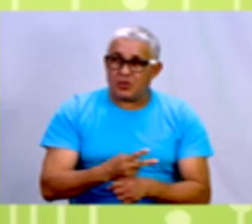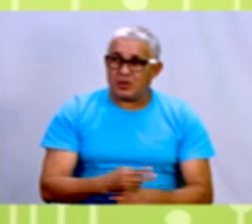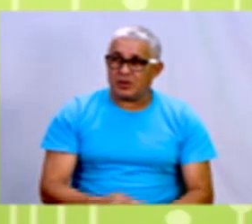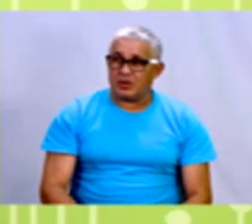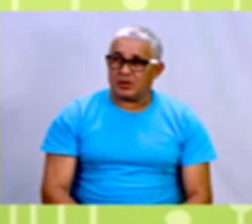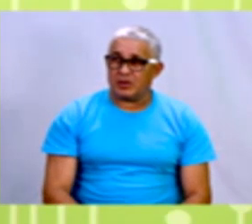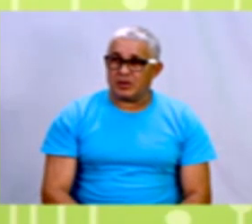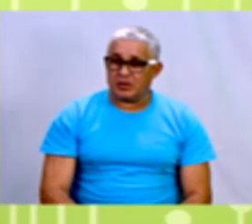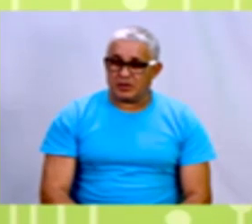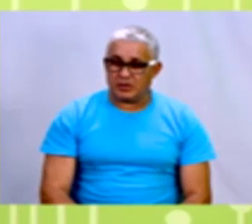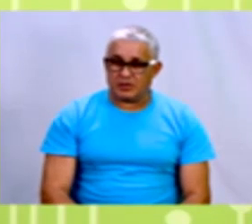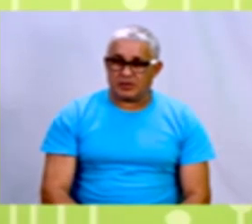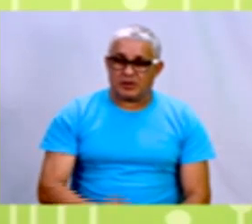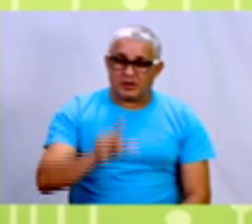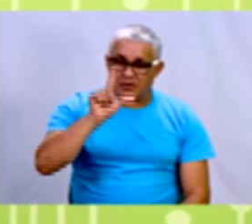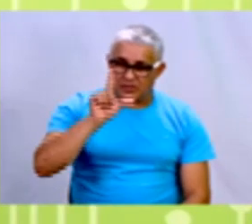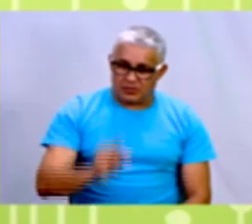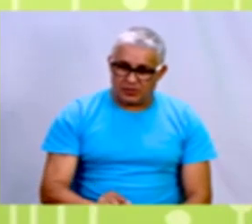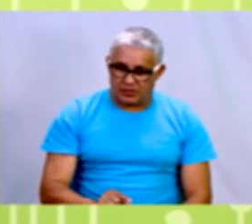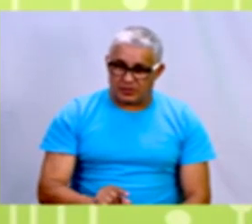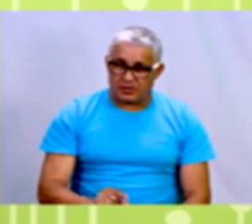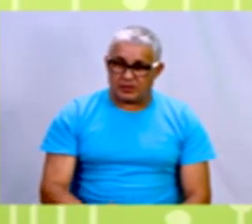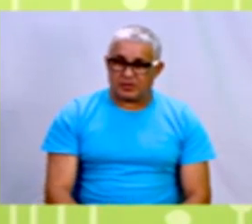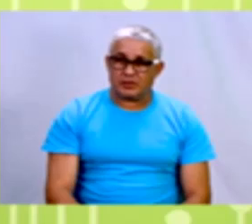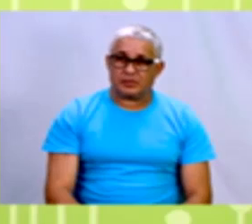vai dar bem menor, a taxa interna de